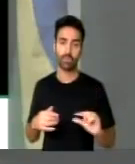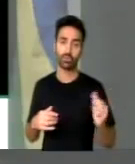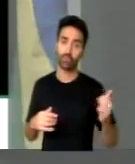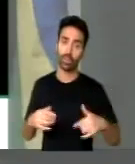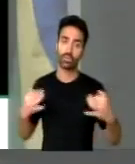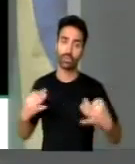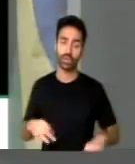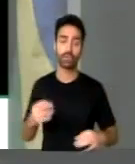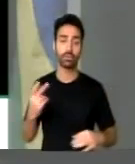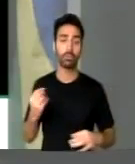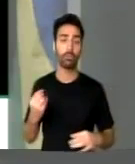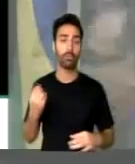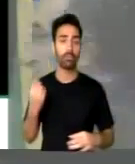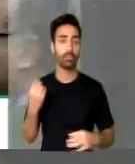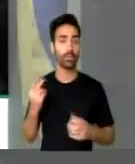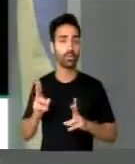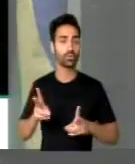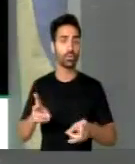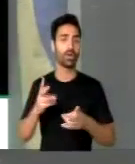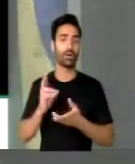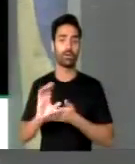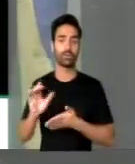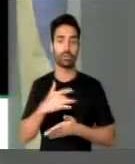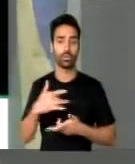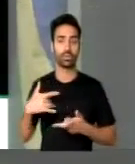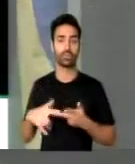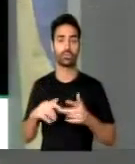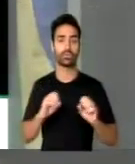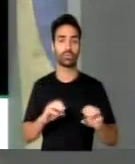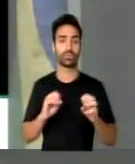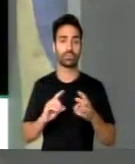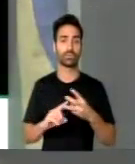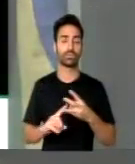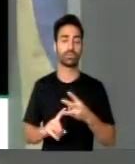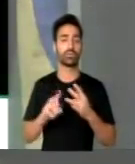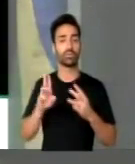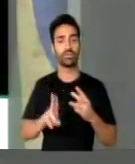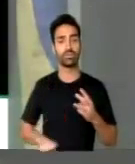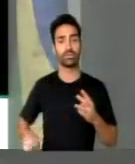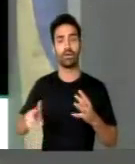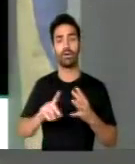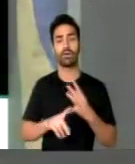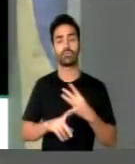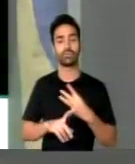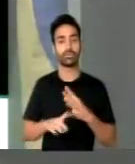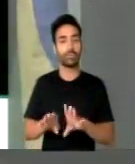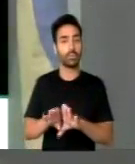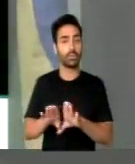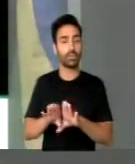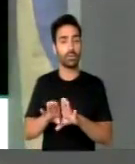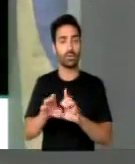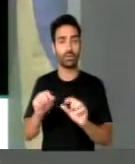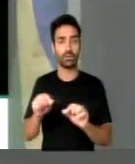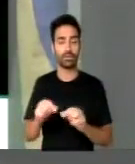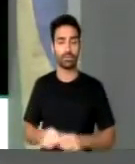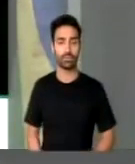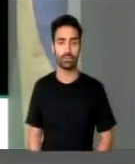dar continuidade na saúde, na educação, nas nossas universidades e até nas